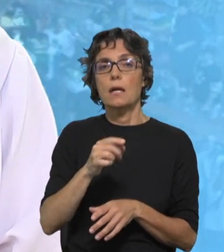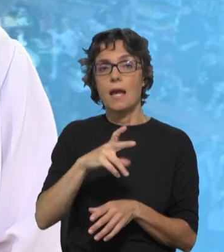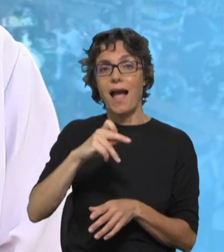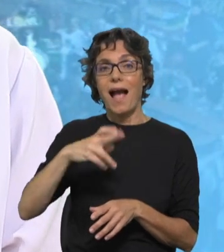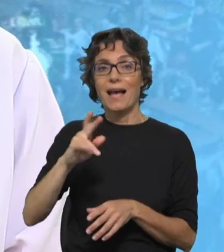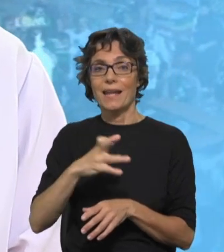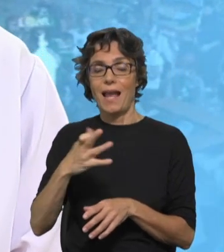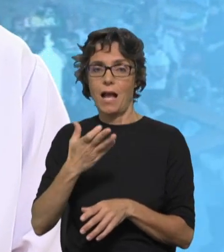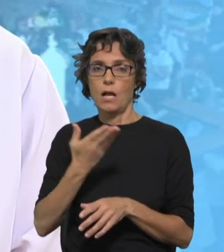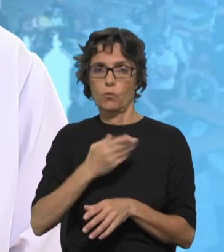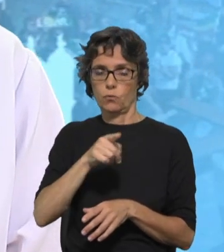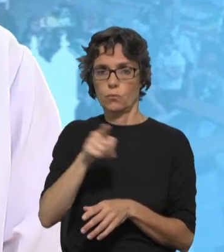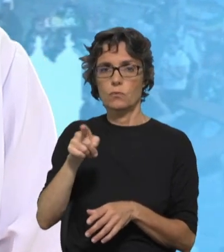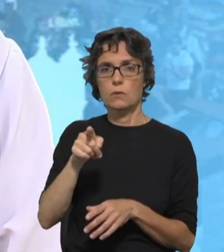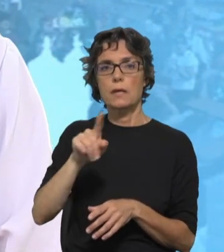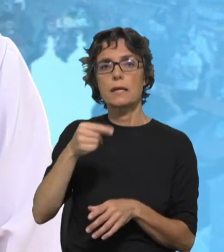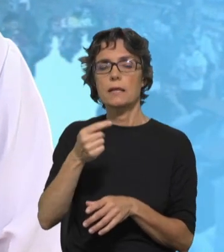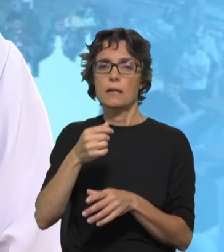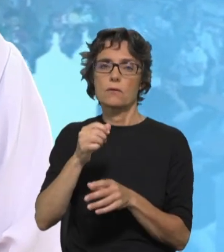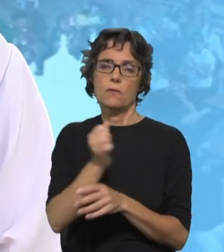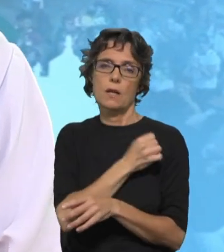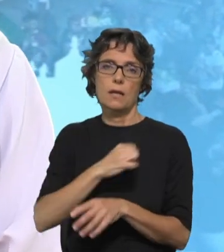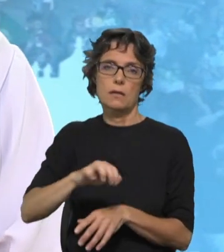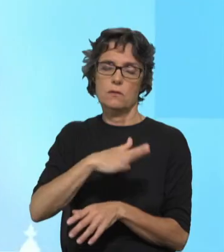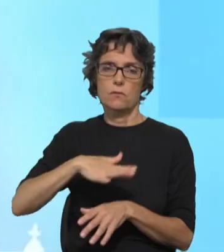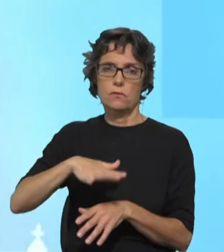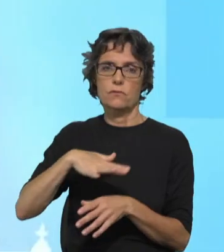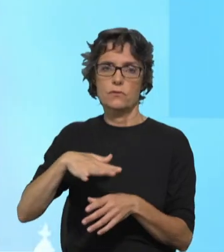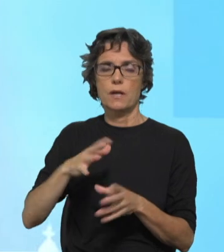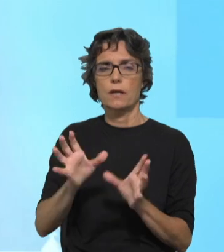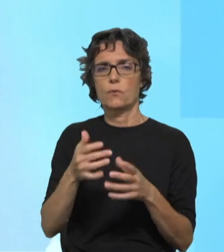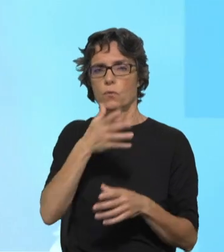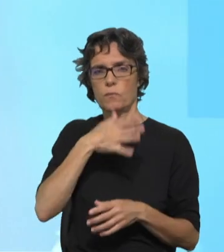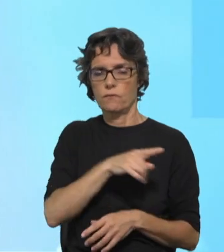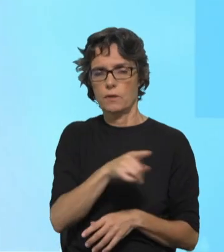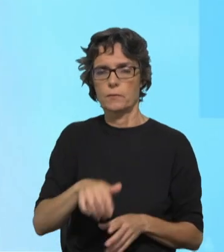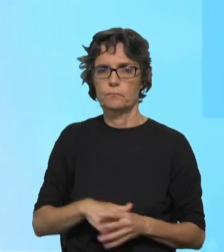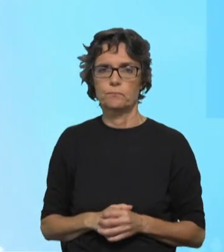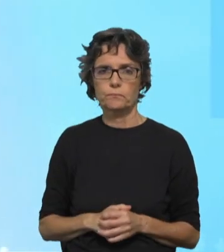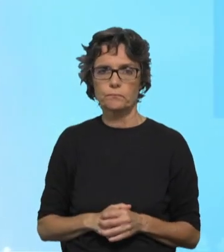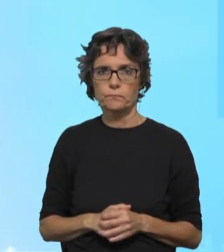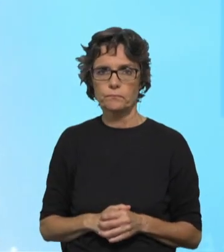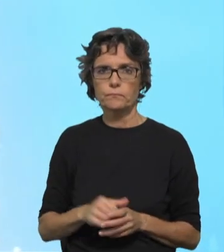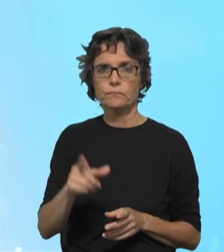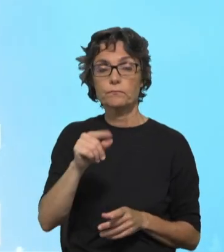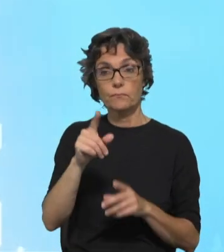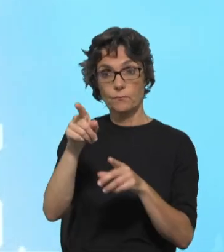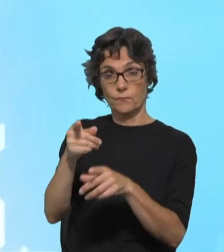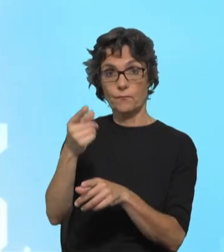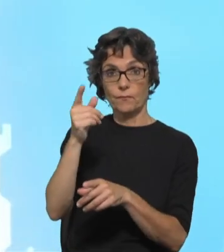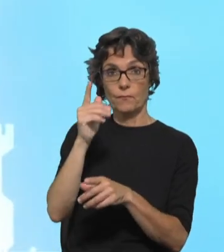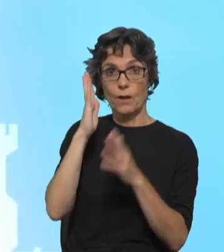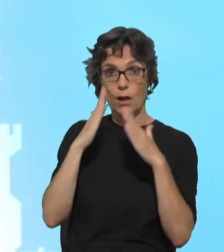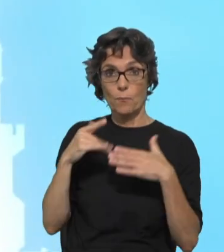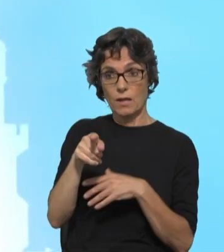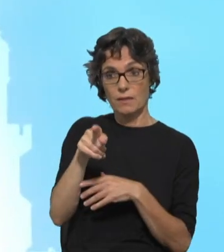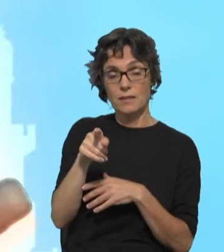hospedados na nossa Casa Geral em Benfica. A irmã Ana Sofia é a irmã mais jovem da congregação, não é? Creio